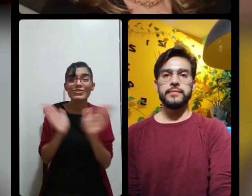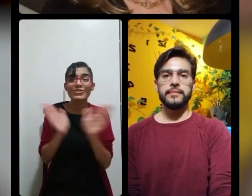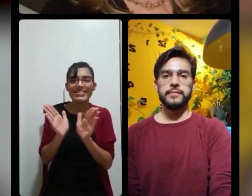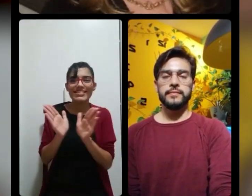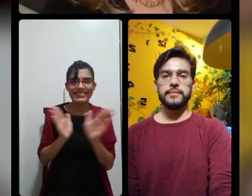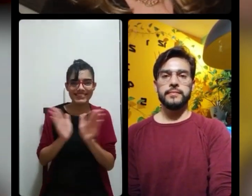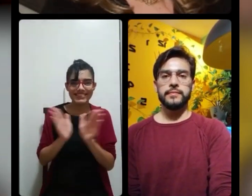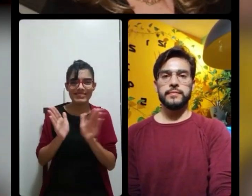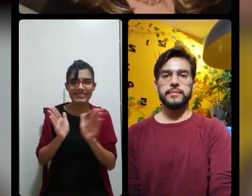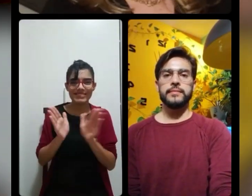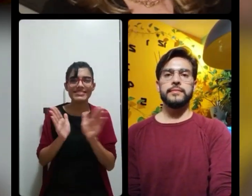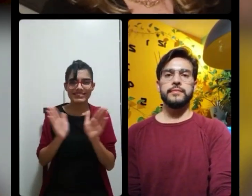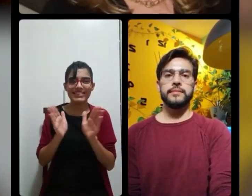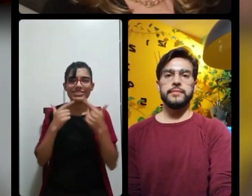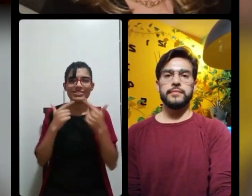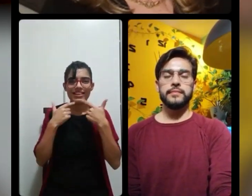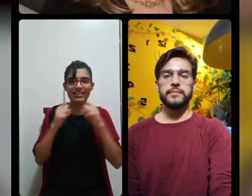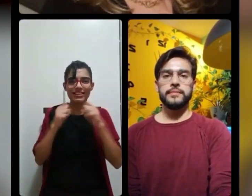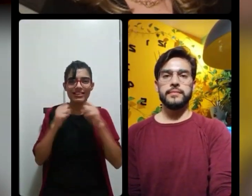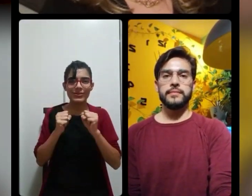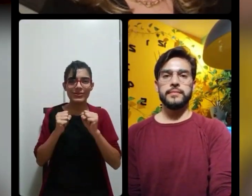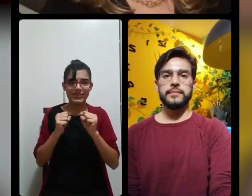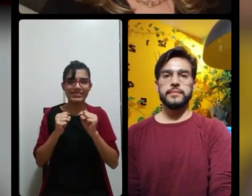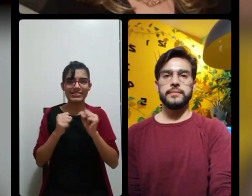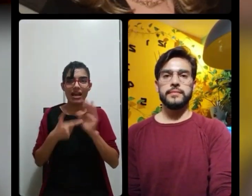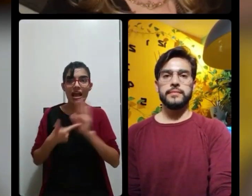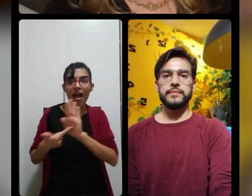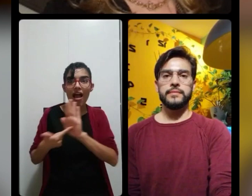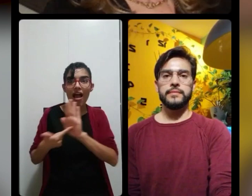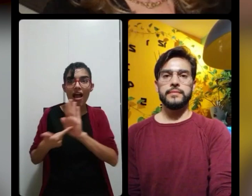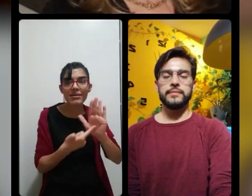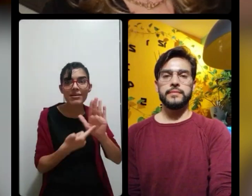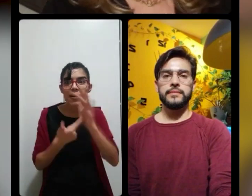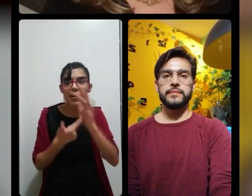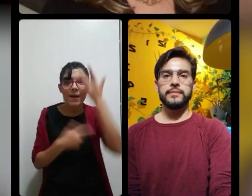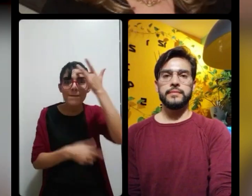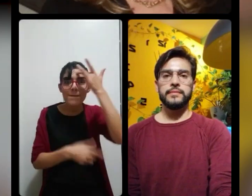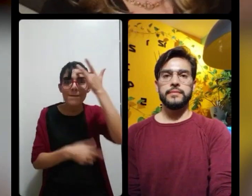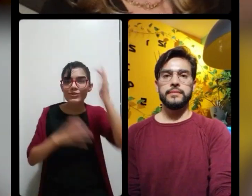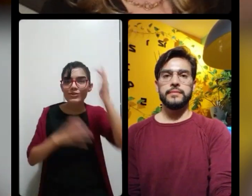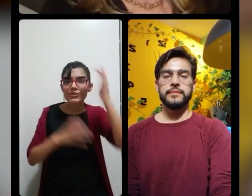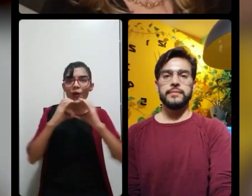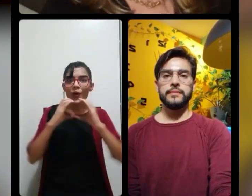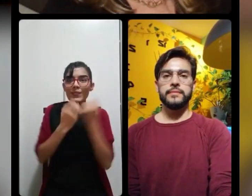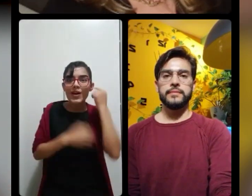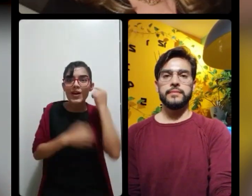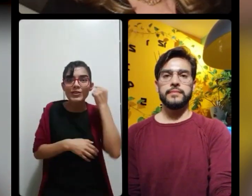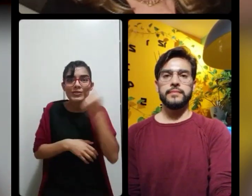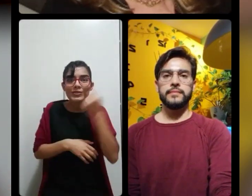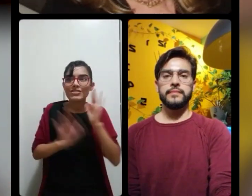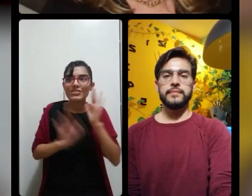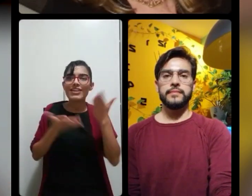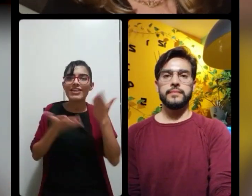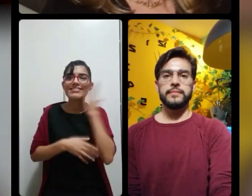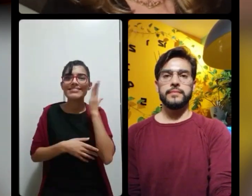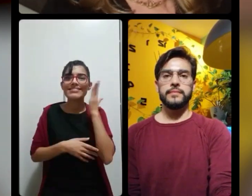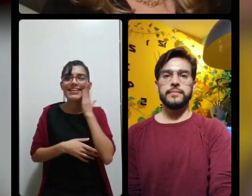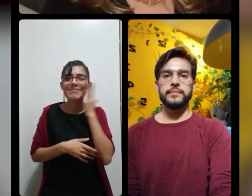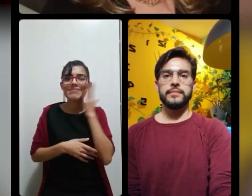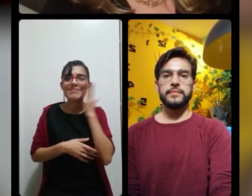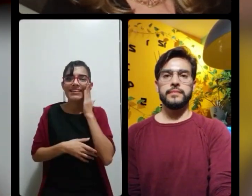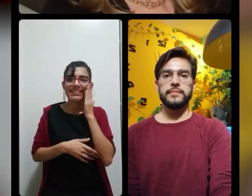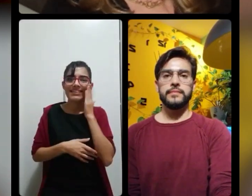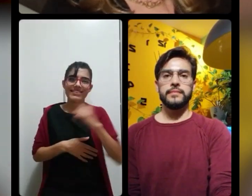fato entregue, né, assim, as pessoas já estejam, a comunidade já esteja sabendo, já esteja esperando por isso, e que a partir daí